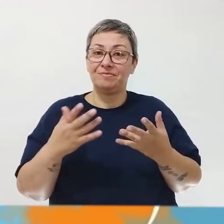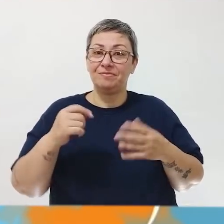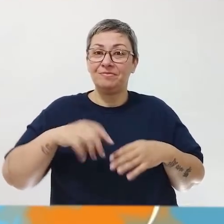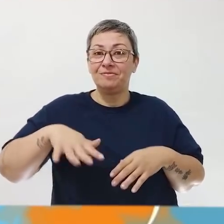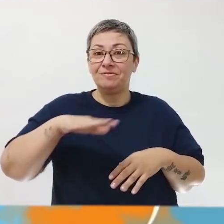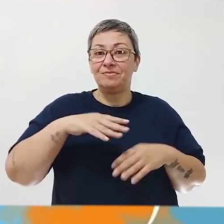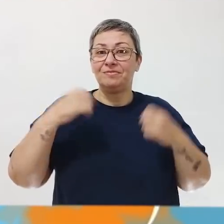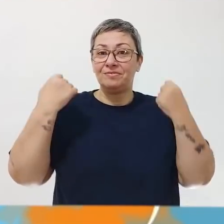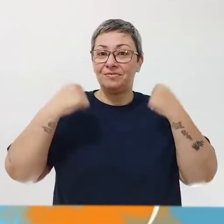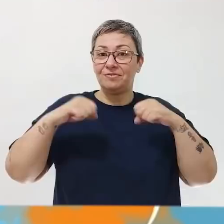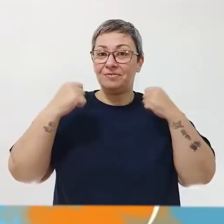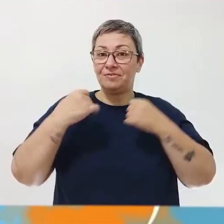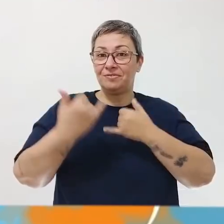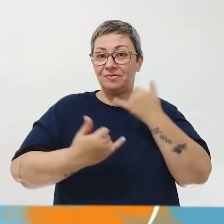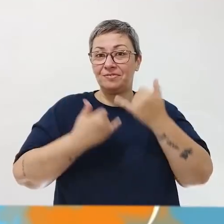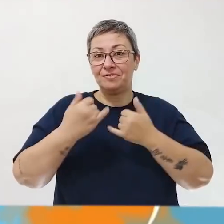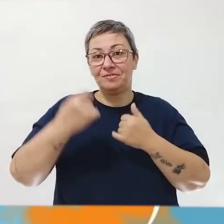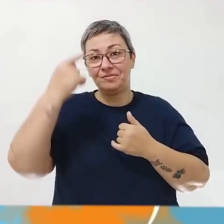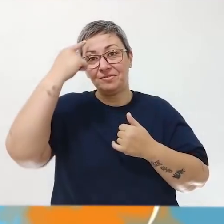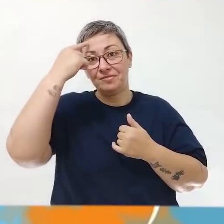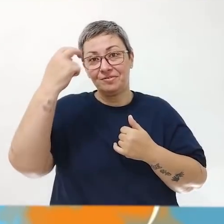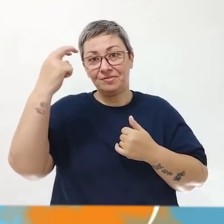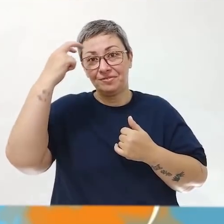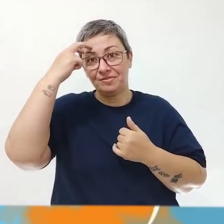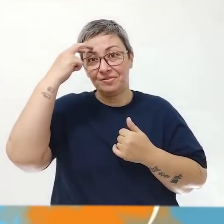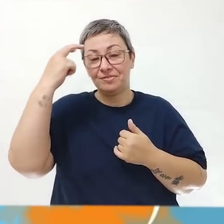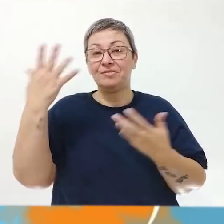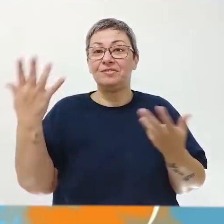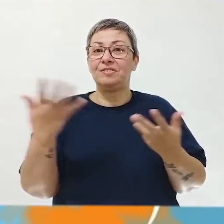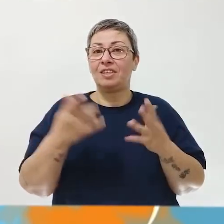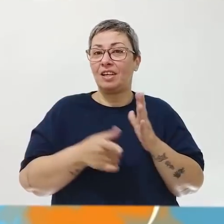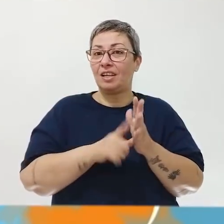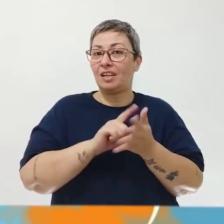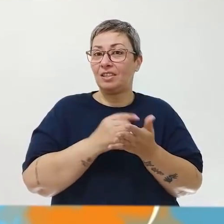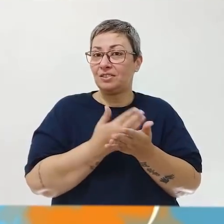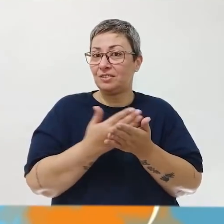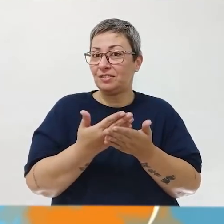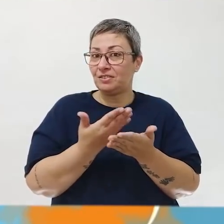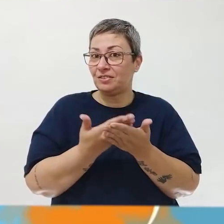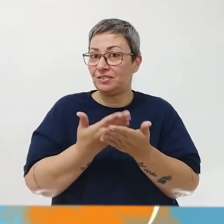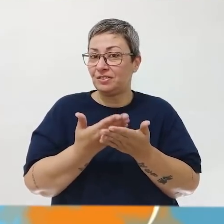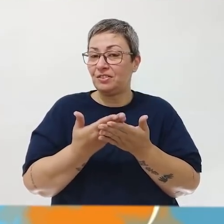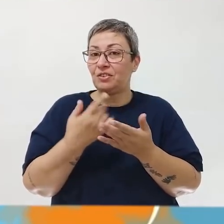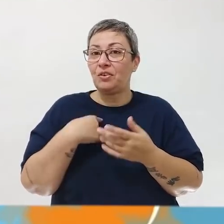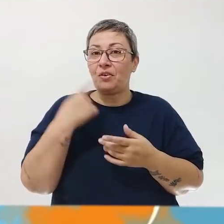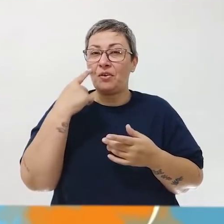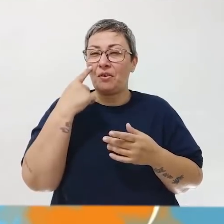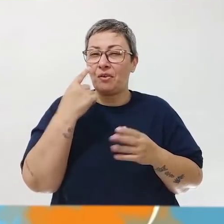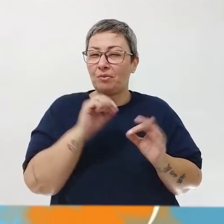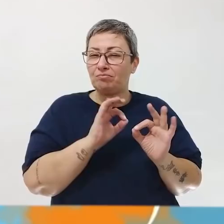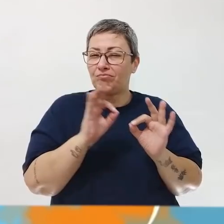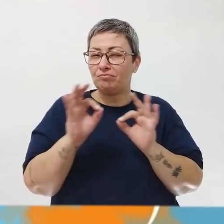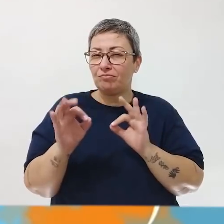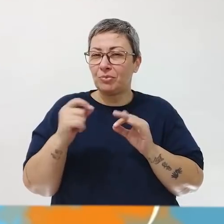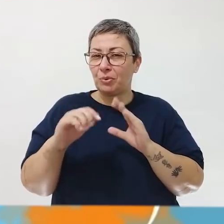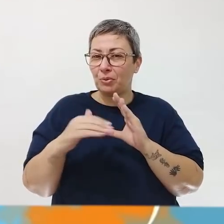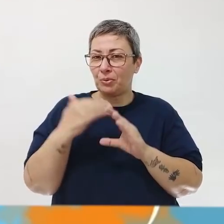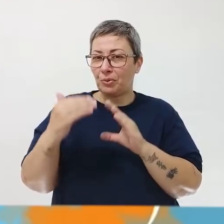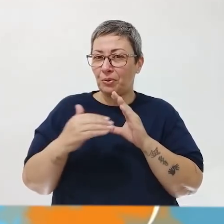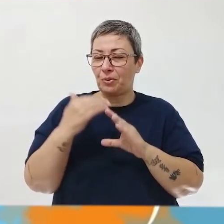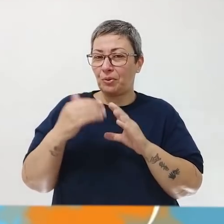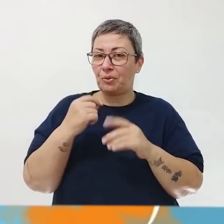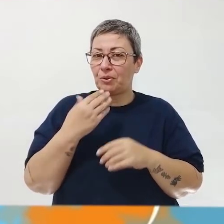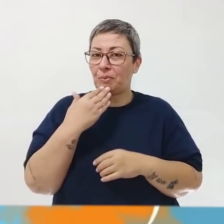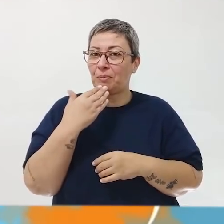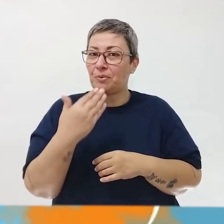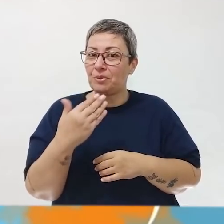nosso quadro Educação Física, brincando e pensando a cultura. Antes de começar a aula de hoje, vamos ver um pouco do que vocês mandaram